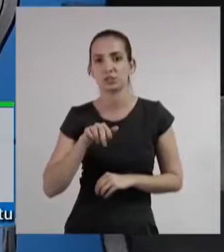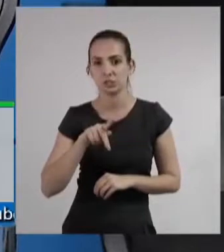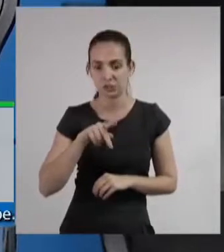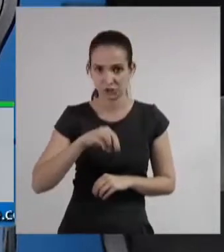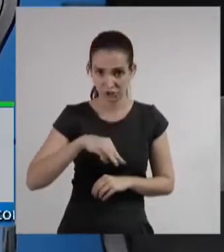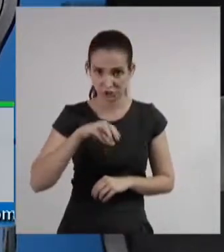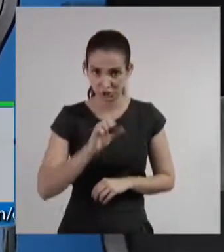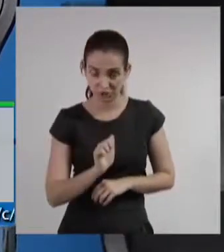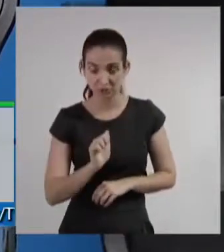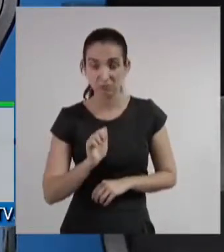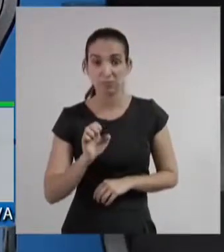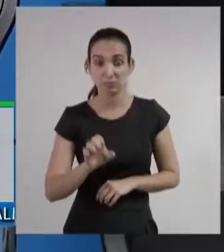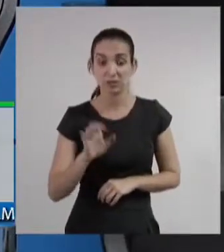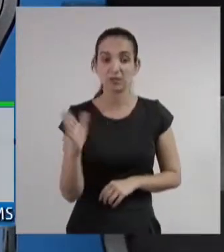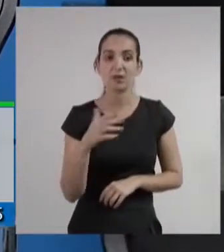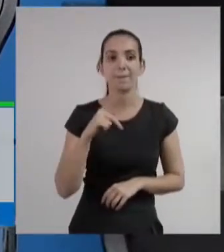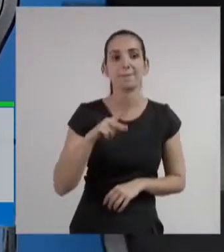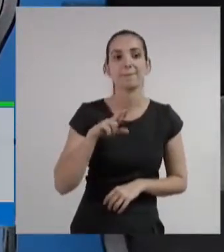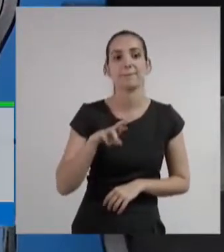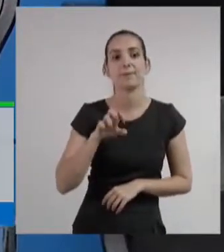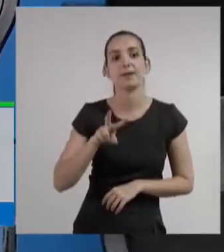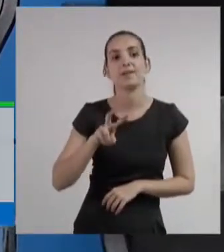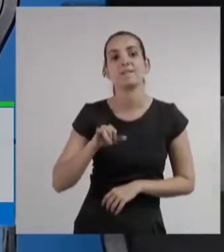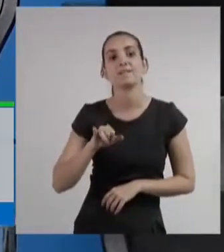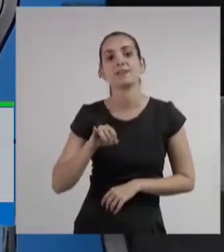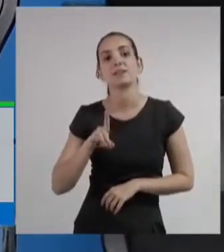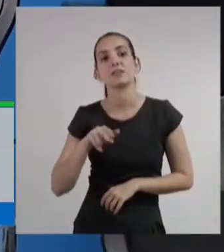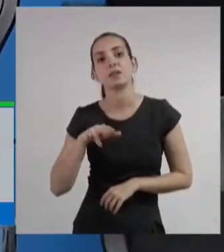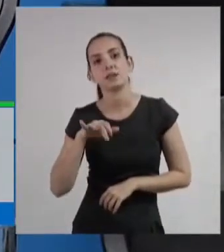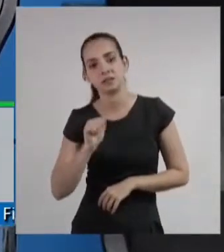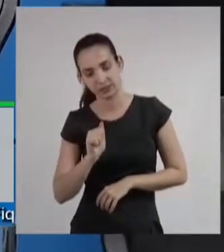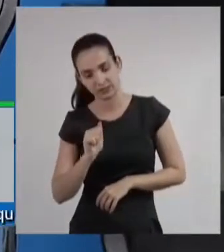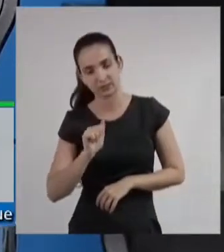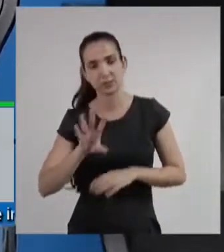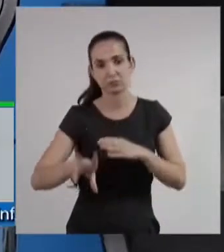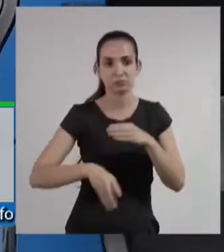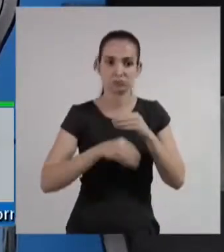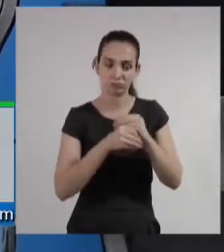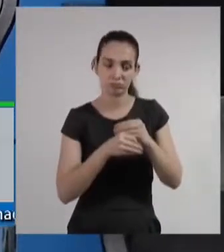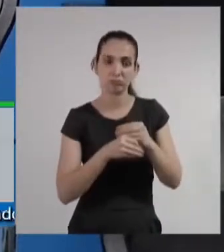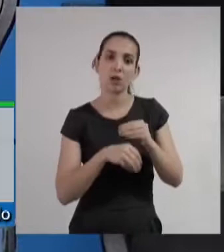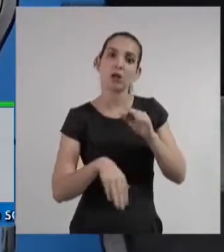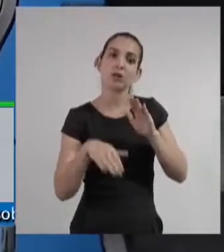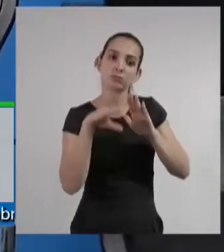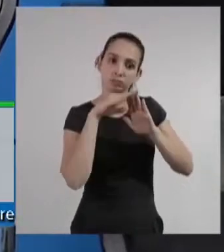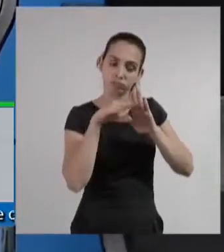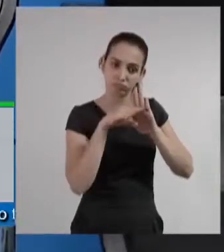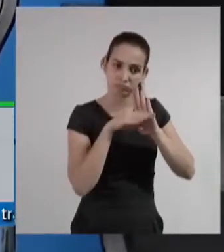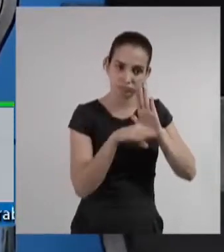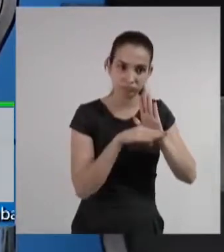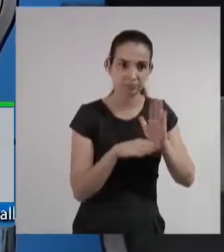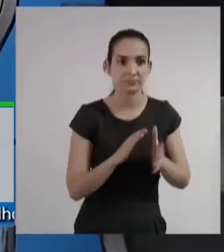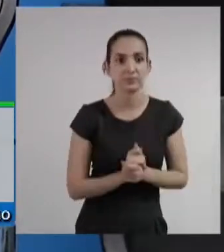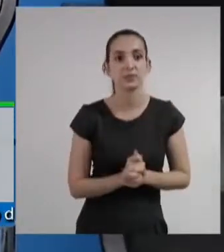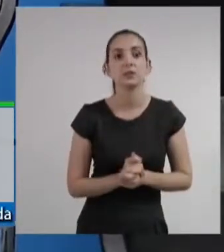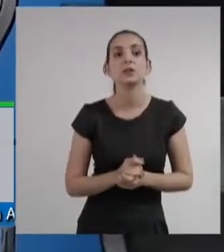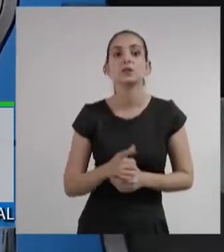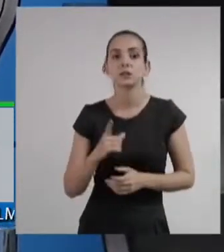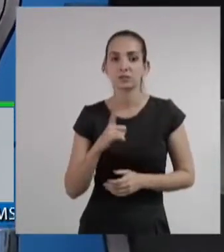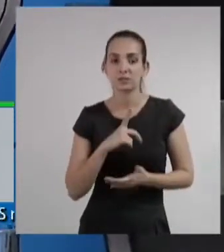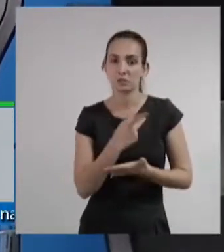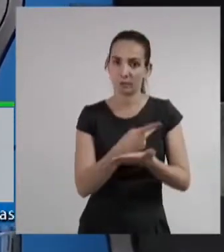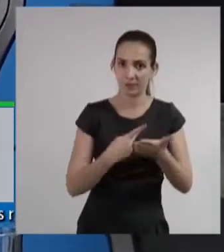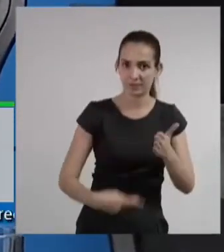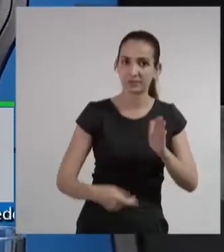âmbito do Estado de Mato Grosso do Sul e dá outras providências. Está em primeira. Parecer favorável por unanimidade ao projeto